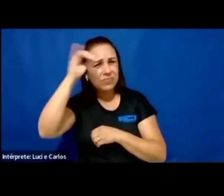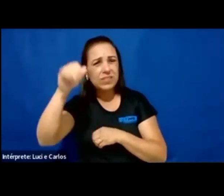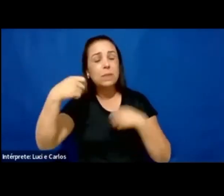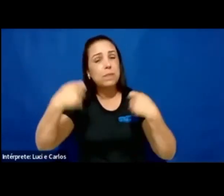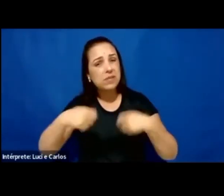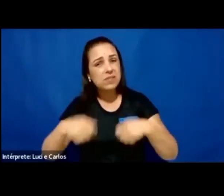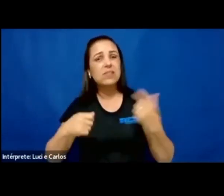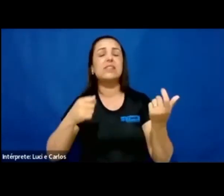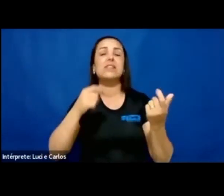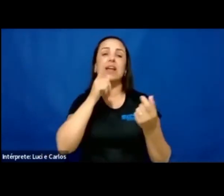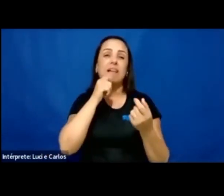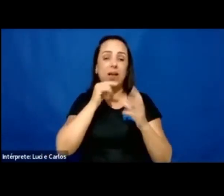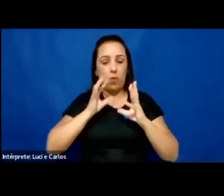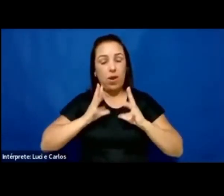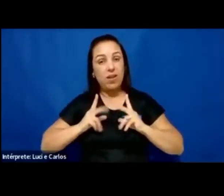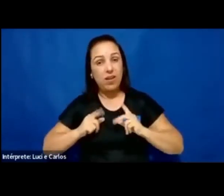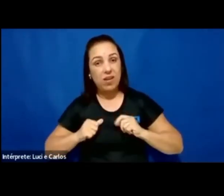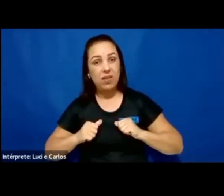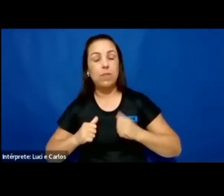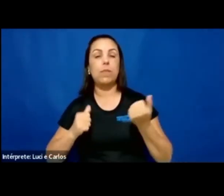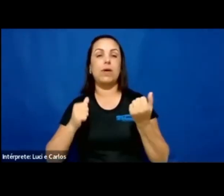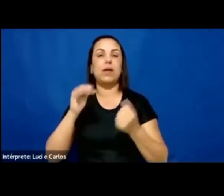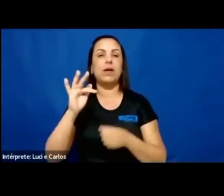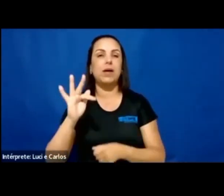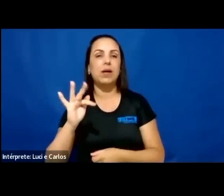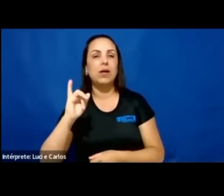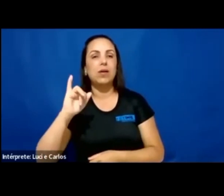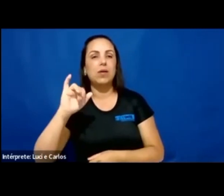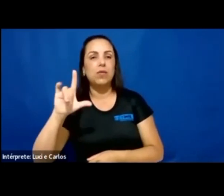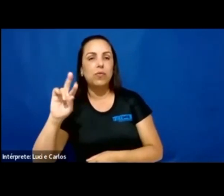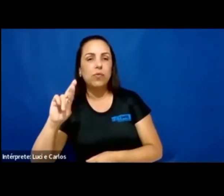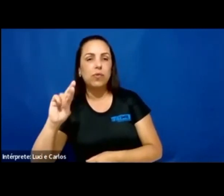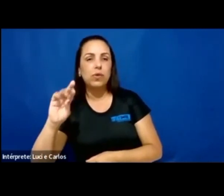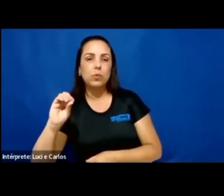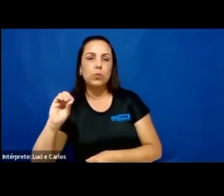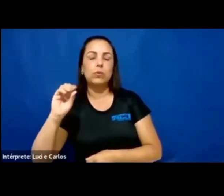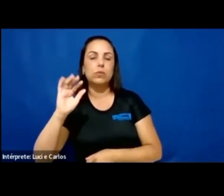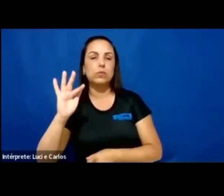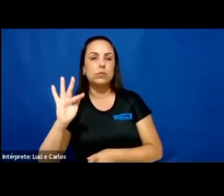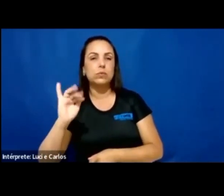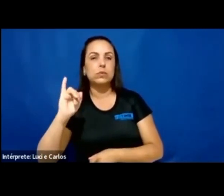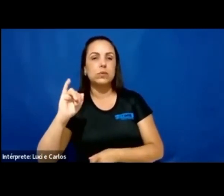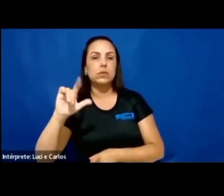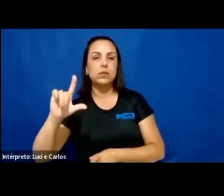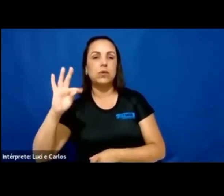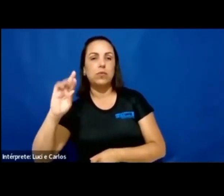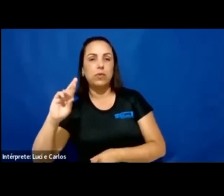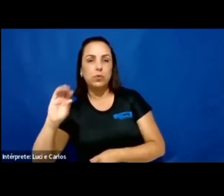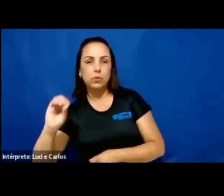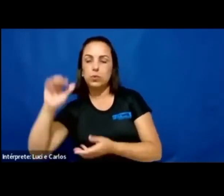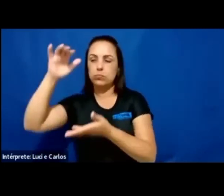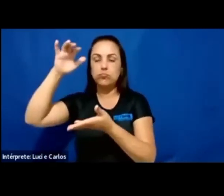contaminados, a água às vezes está suja. Você precisa parar para pensar que seu corpo é 70% de água. Qual é